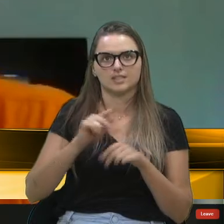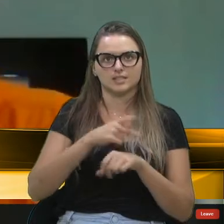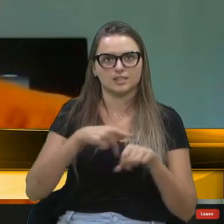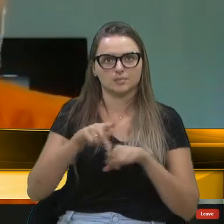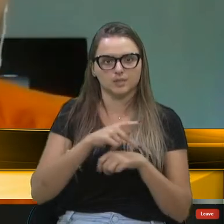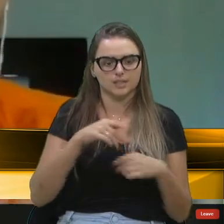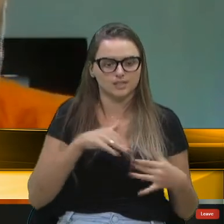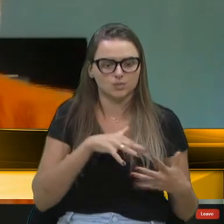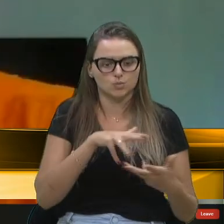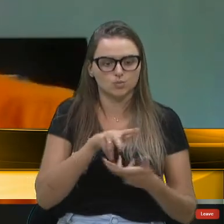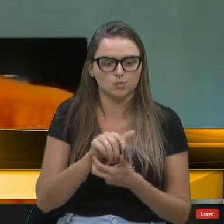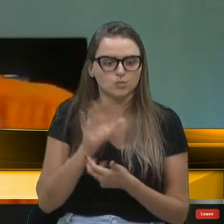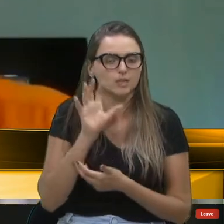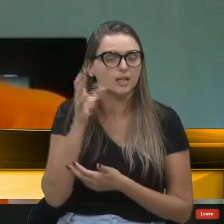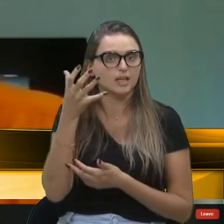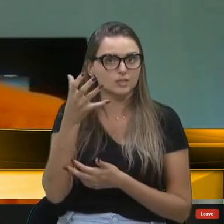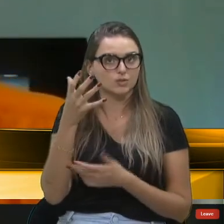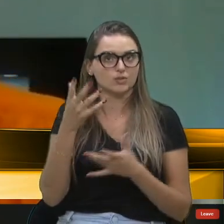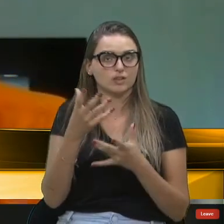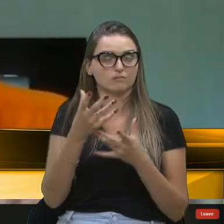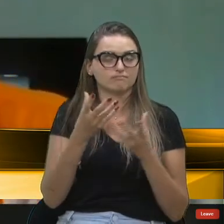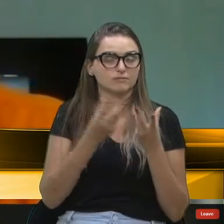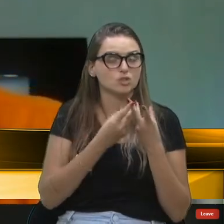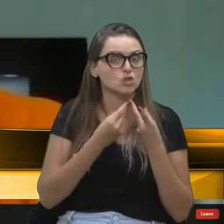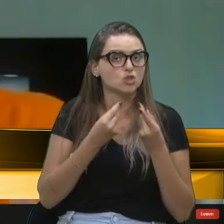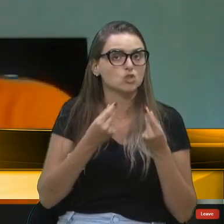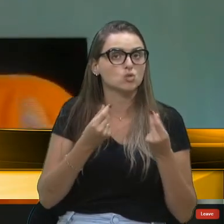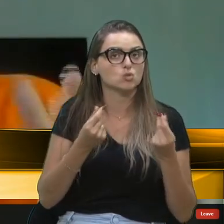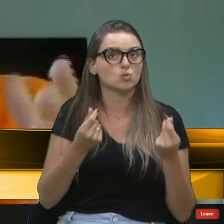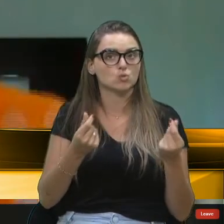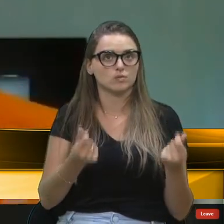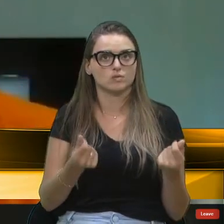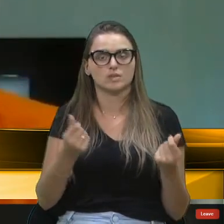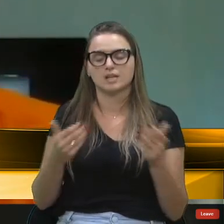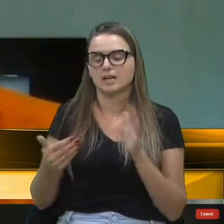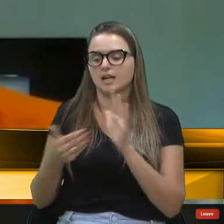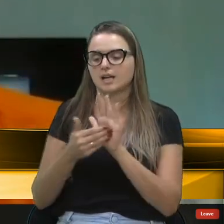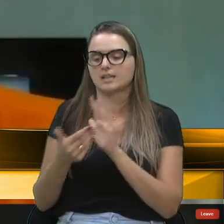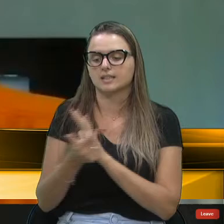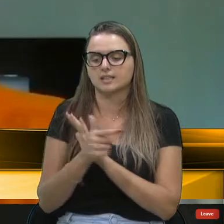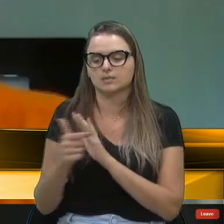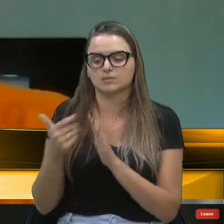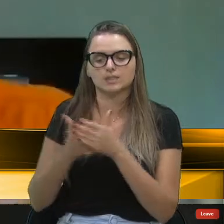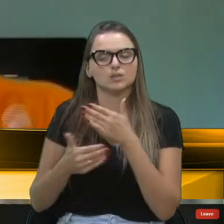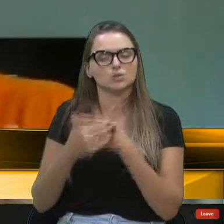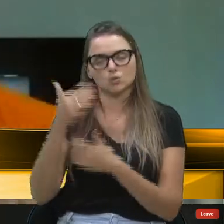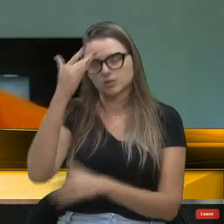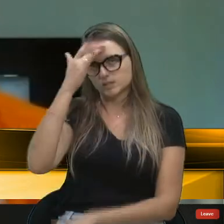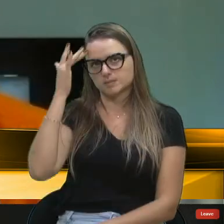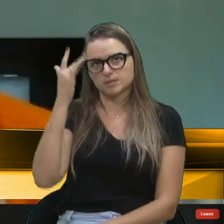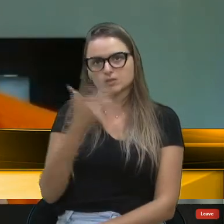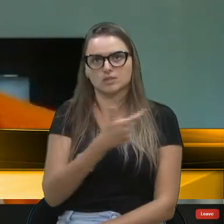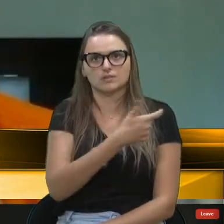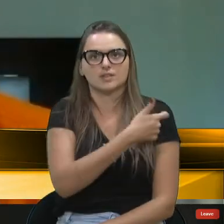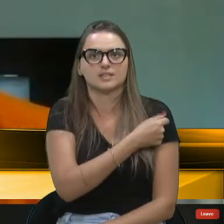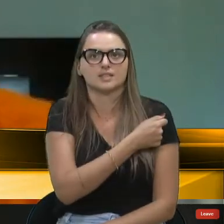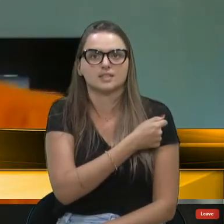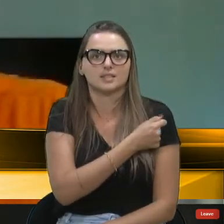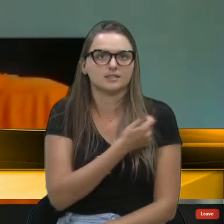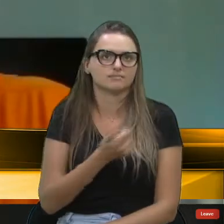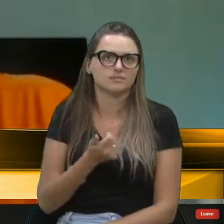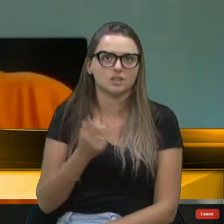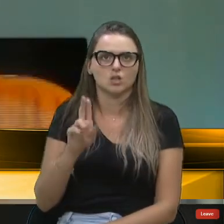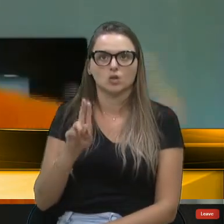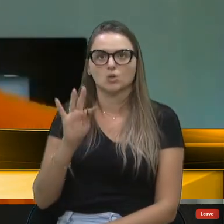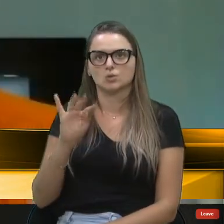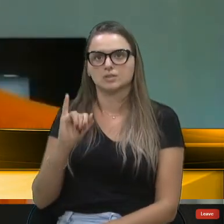e resolveu o problema, amenizou drasticamente. Então, até a gente não ter todo mundo vacinado, um leito de UTI